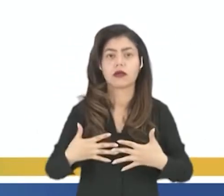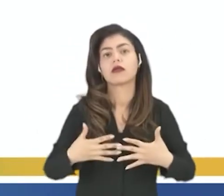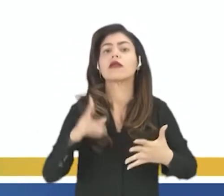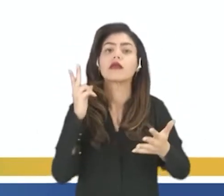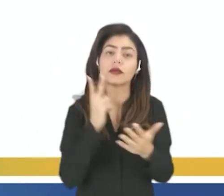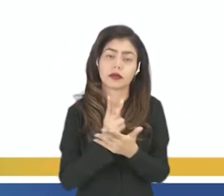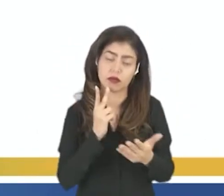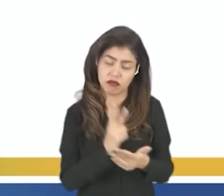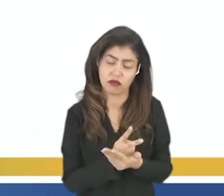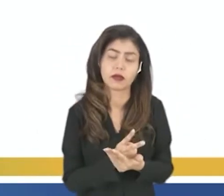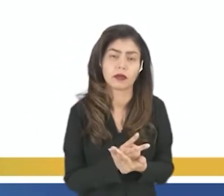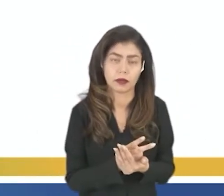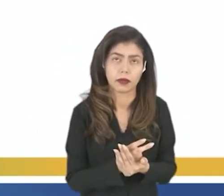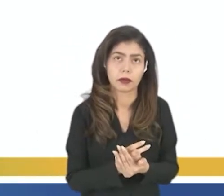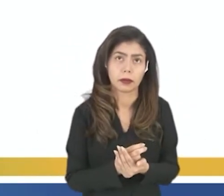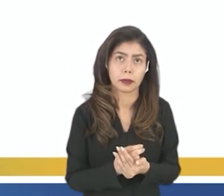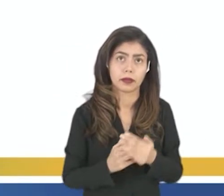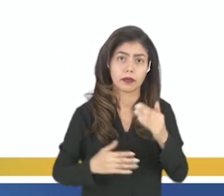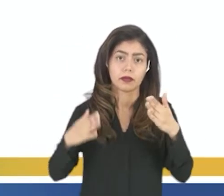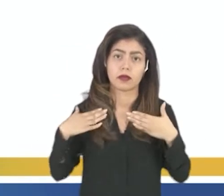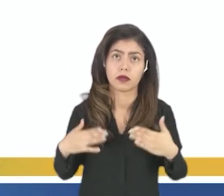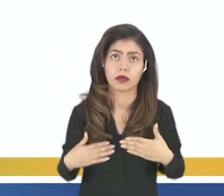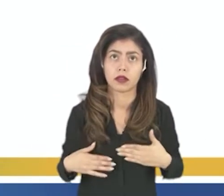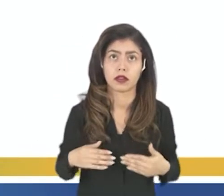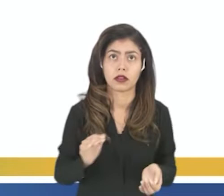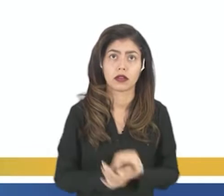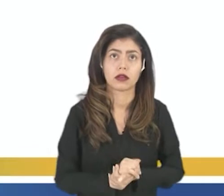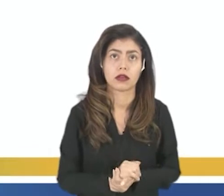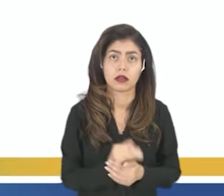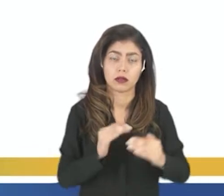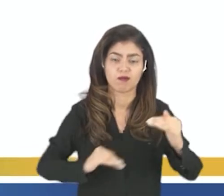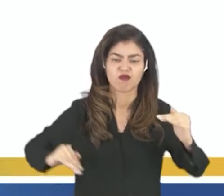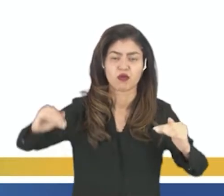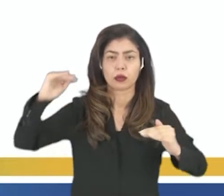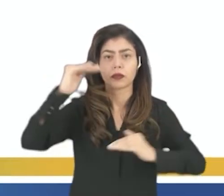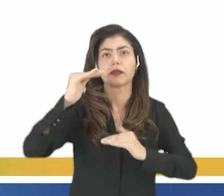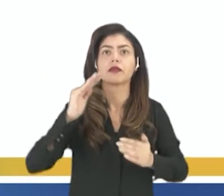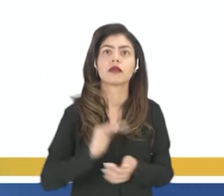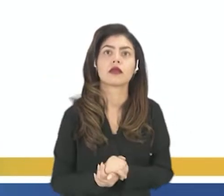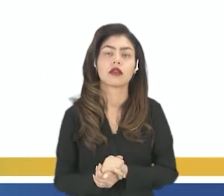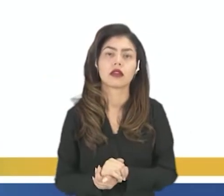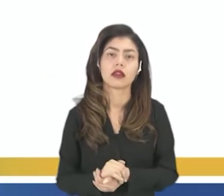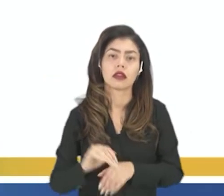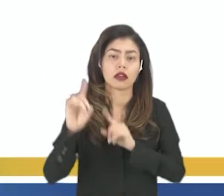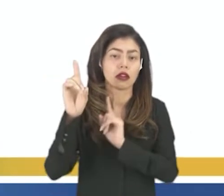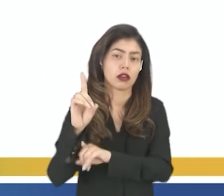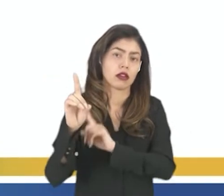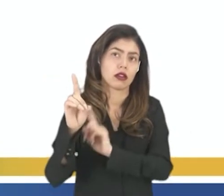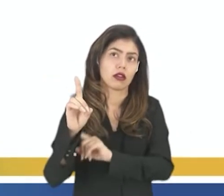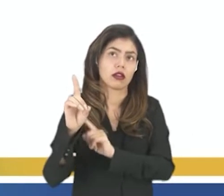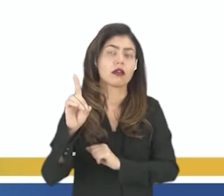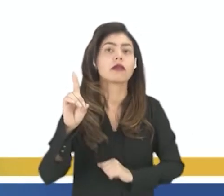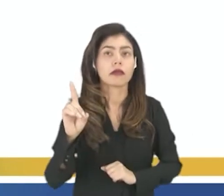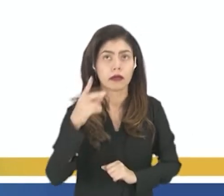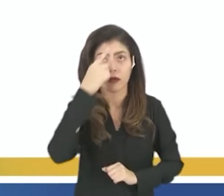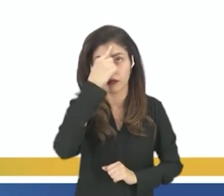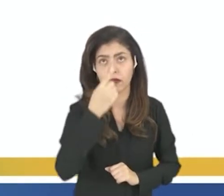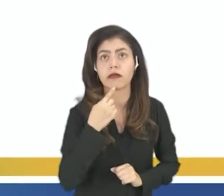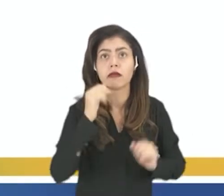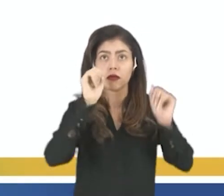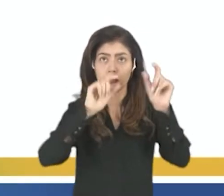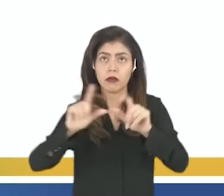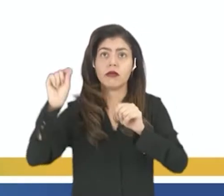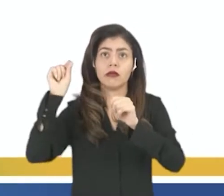fazer medida dessa radiação que estava em seus corpos e na parte superior à direita do seu vídeo a gente verifica